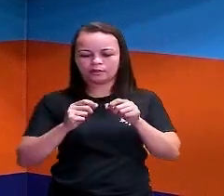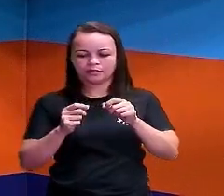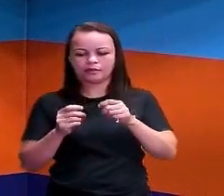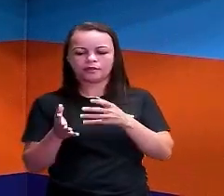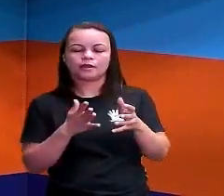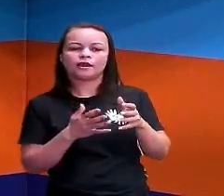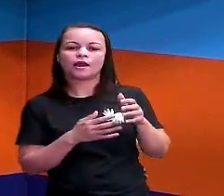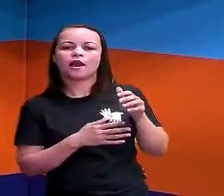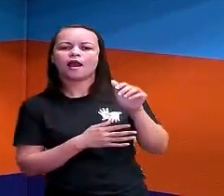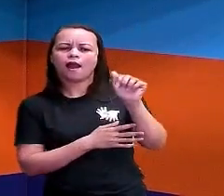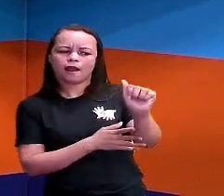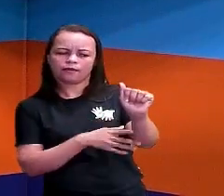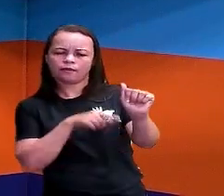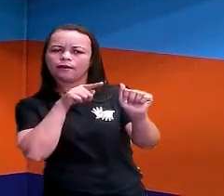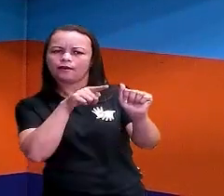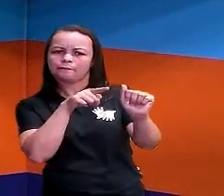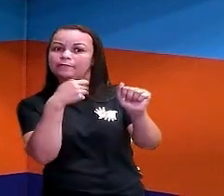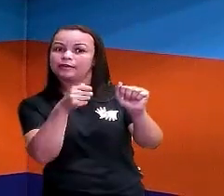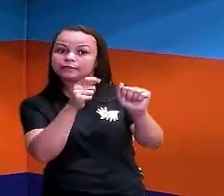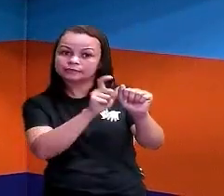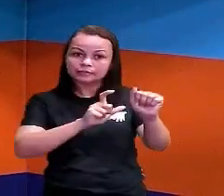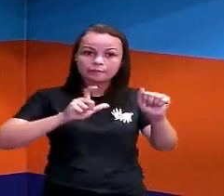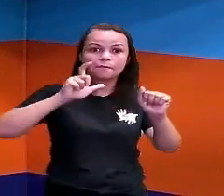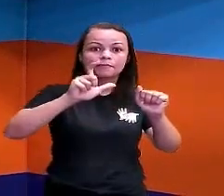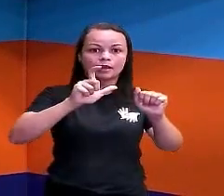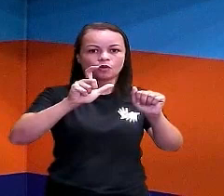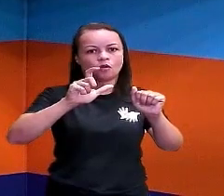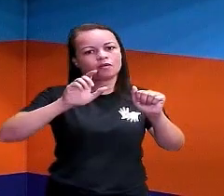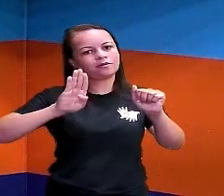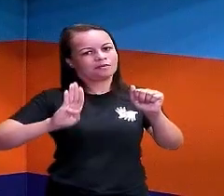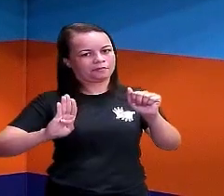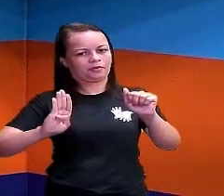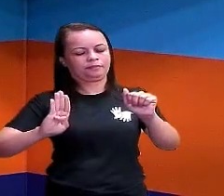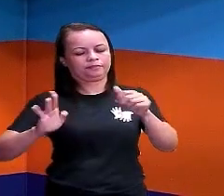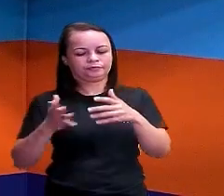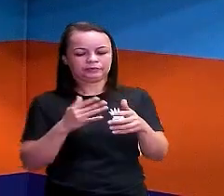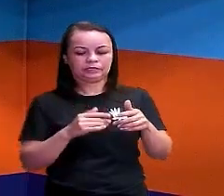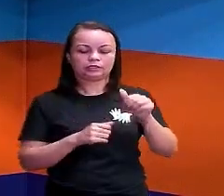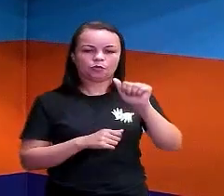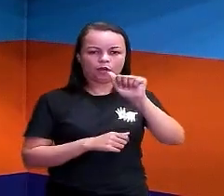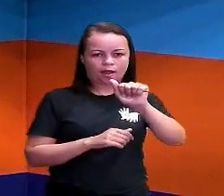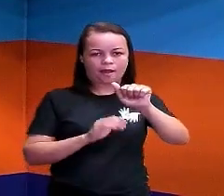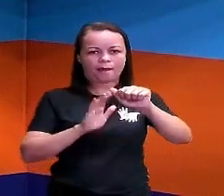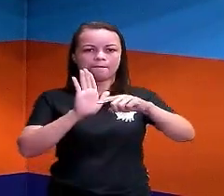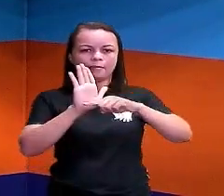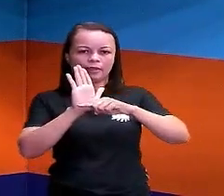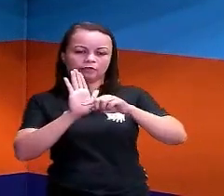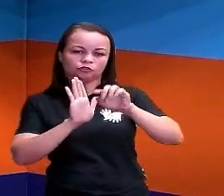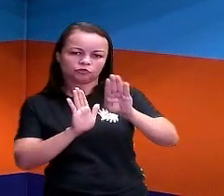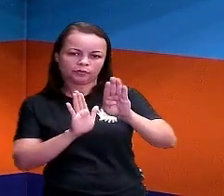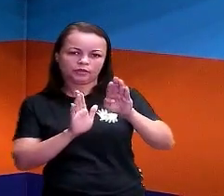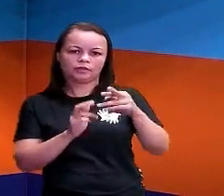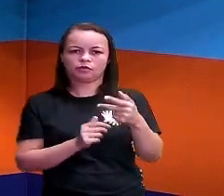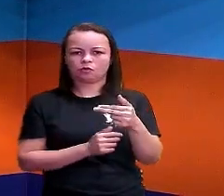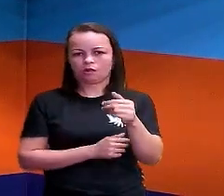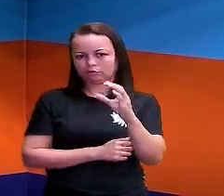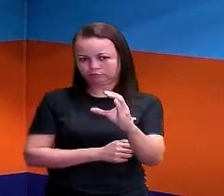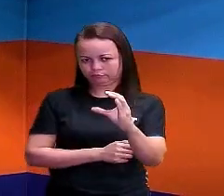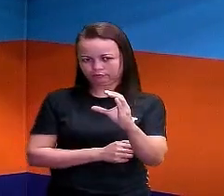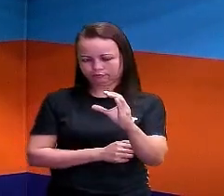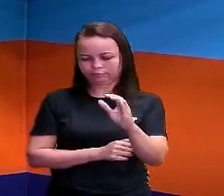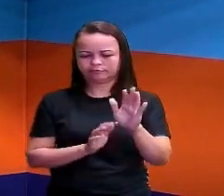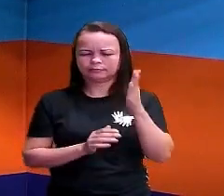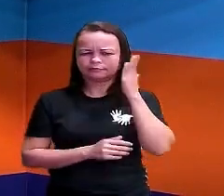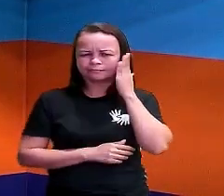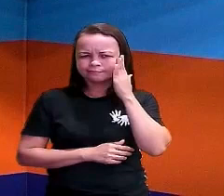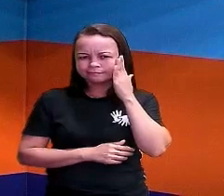A precisa ser maior que B, então A menos B igual a C. Beleza?